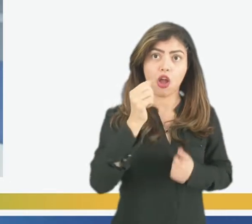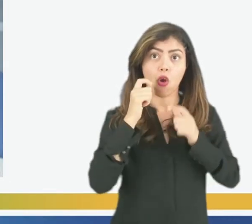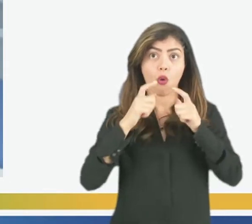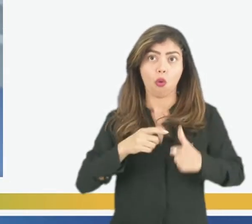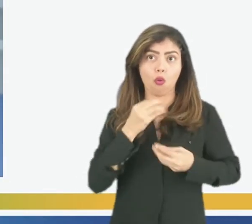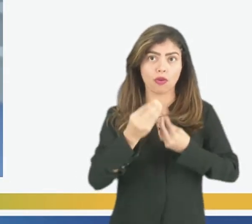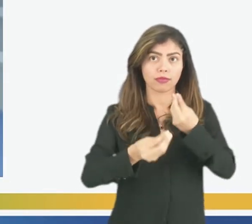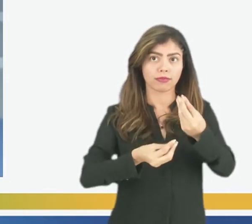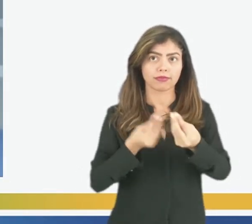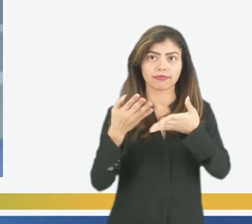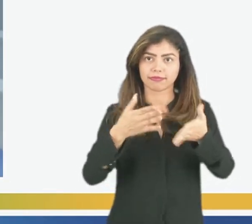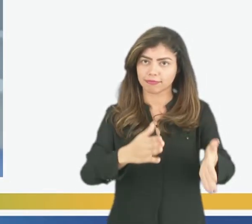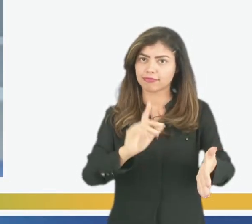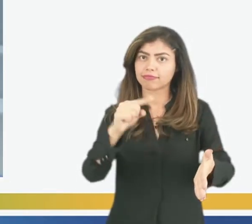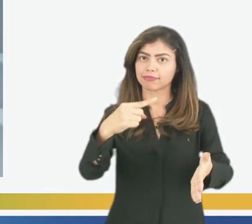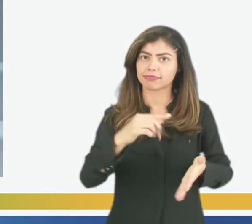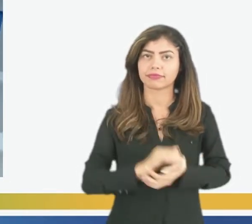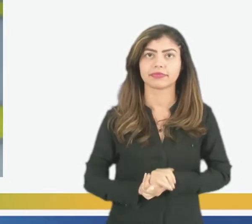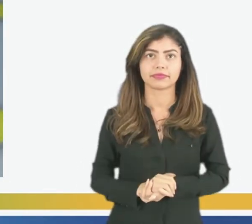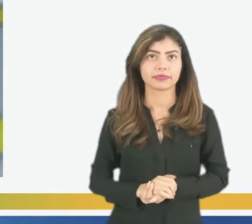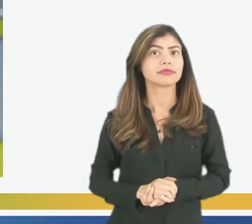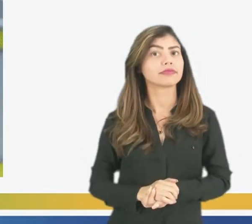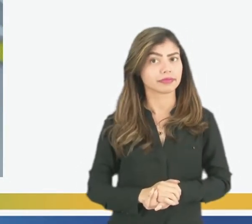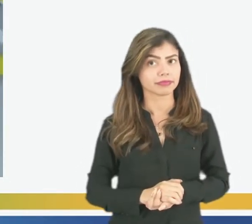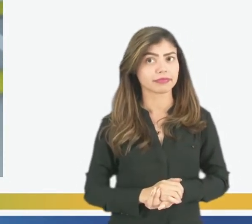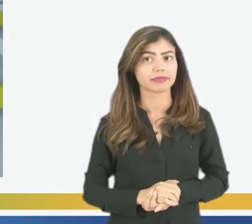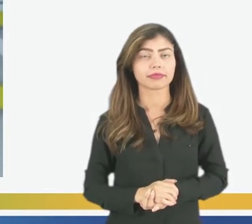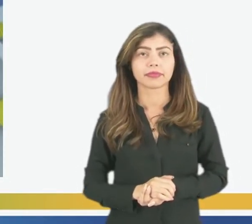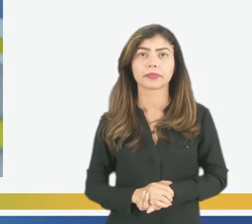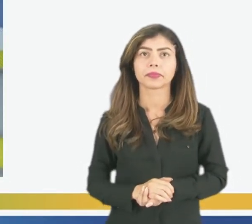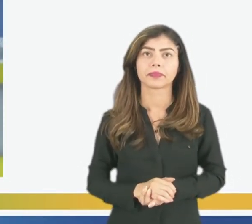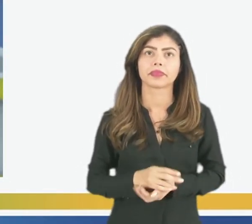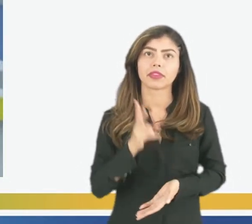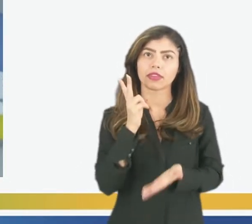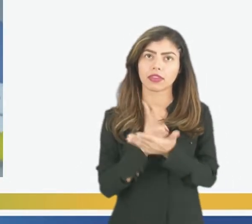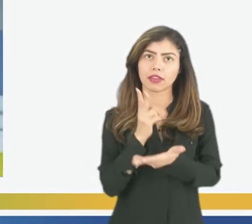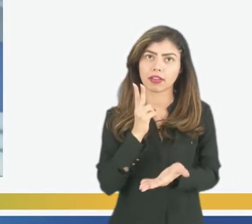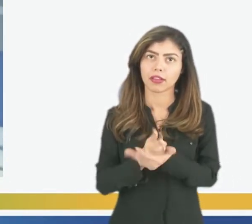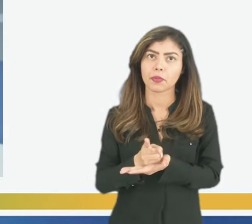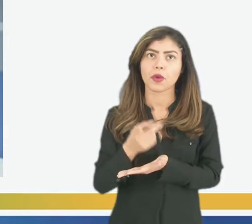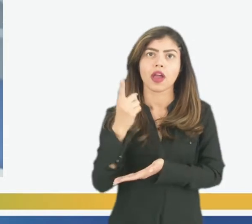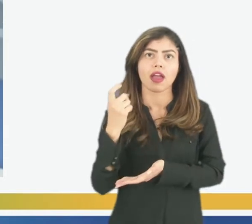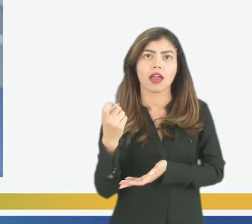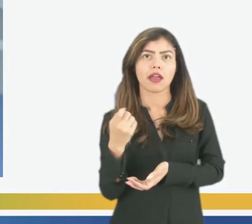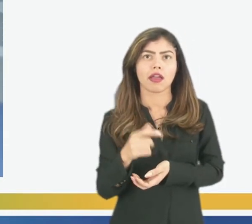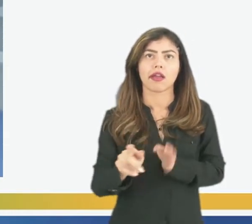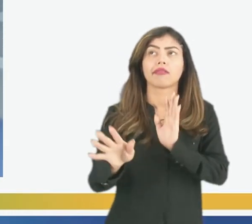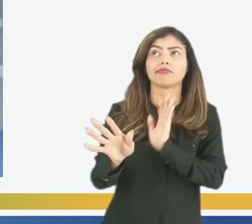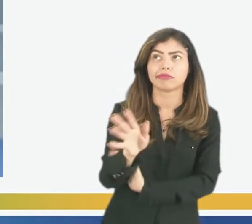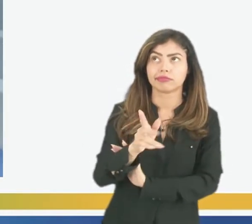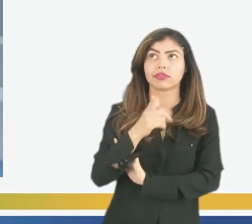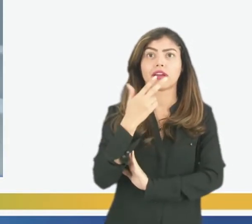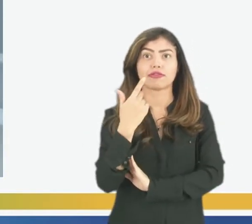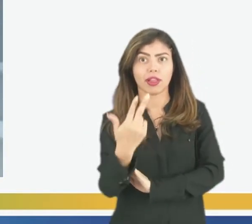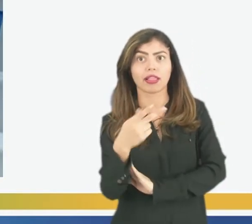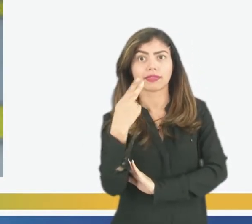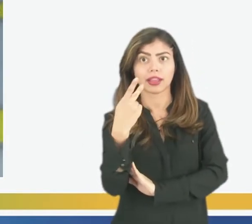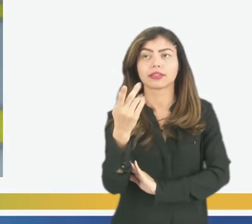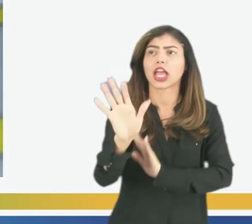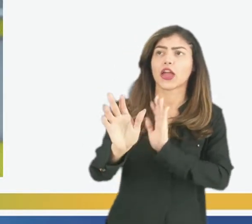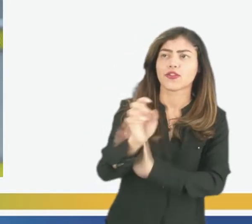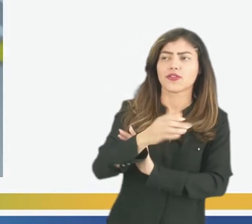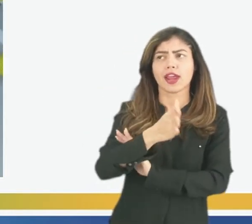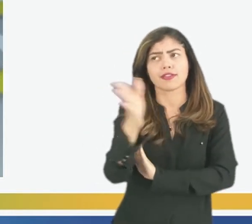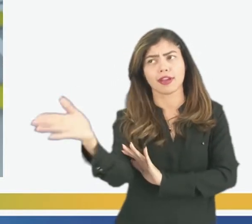chegar num determinado local. Não é assim? E tem sempre aquela voz dizendo, vire à sua direita, você a não